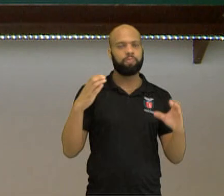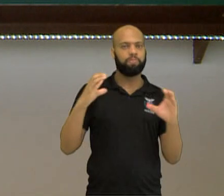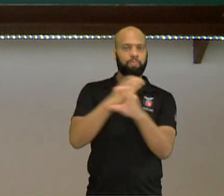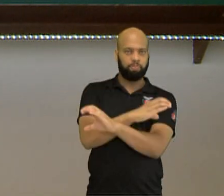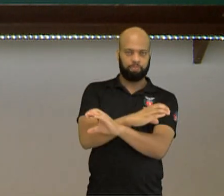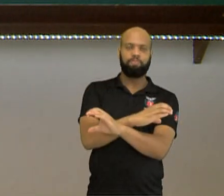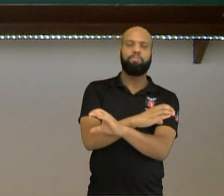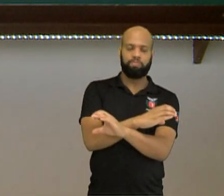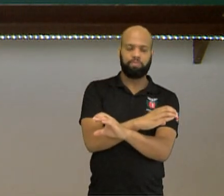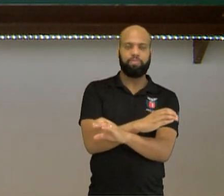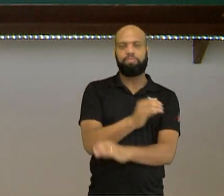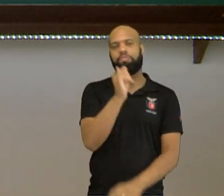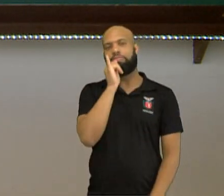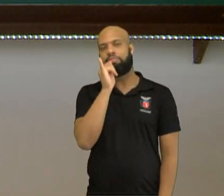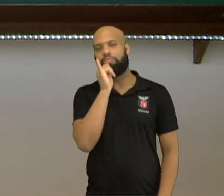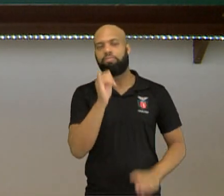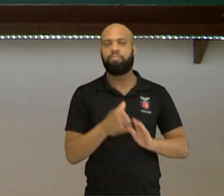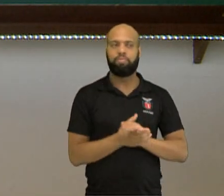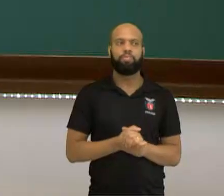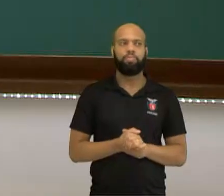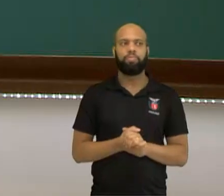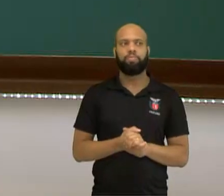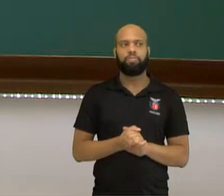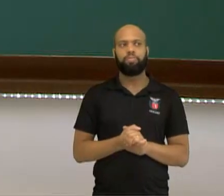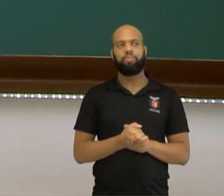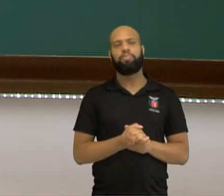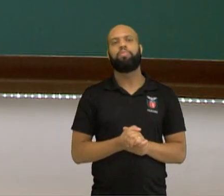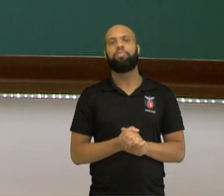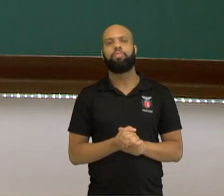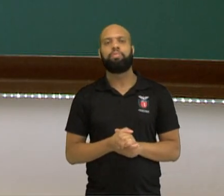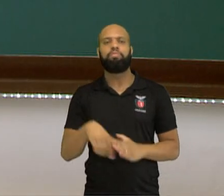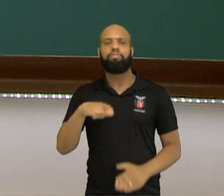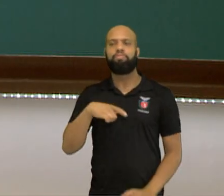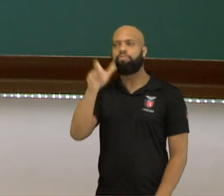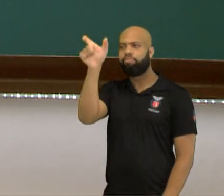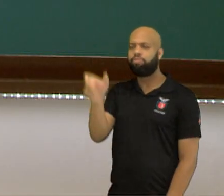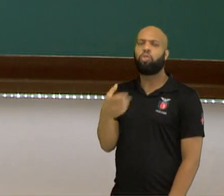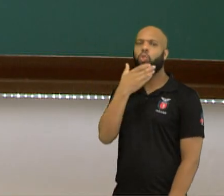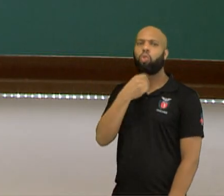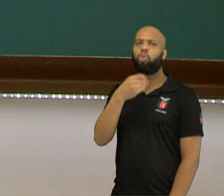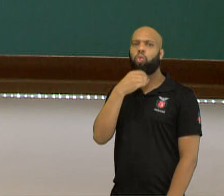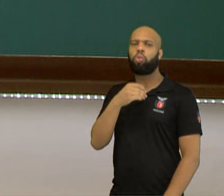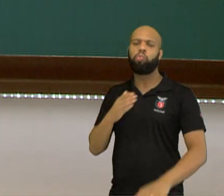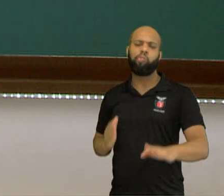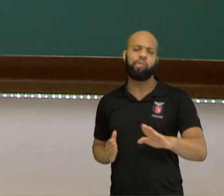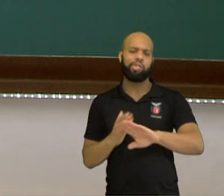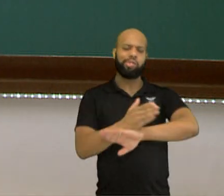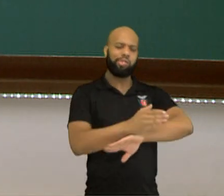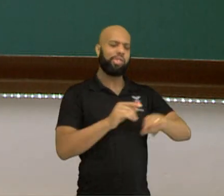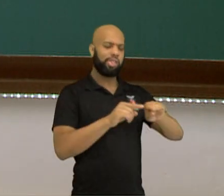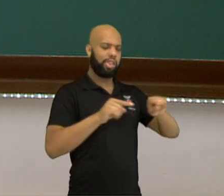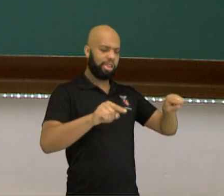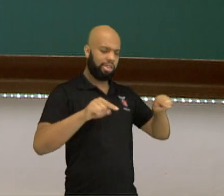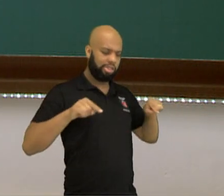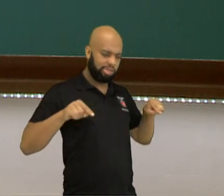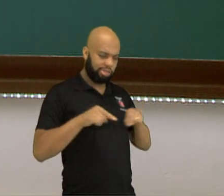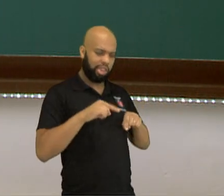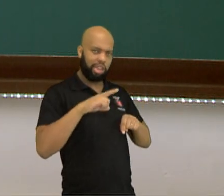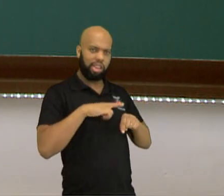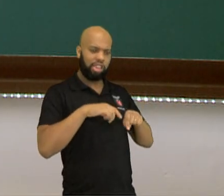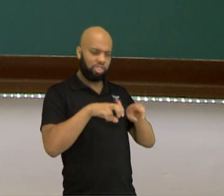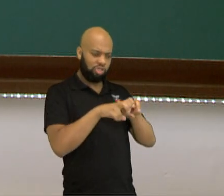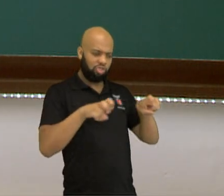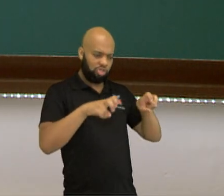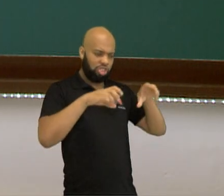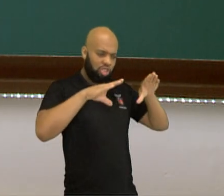completa, né? Por exemplo, Tiago entrou na sala, havia um